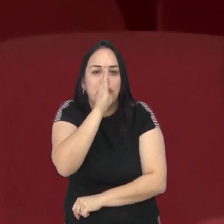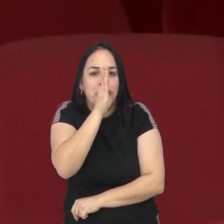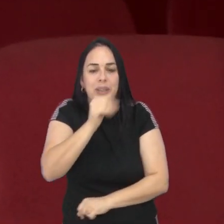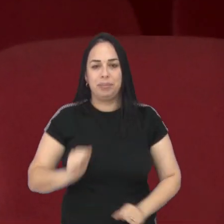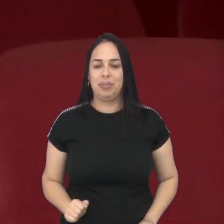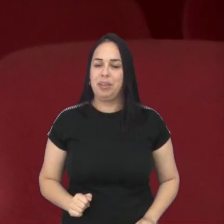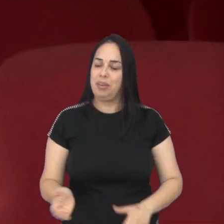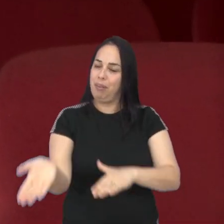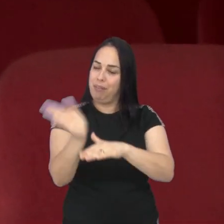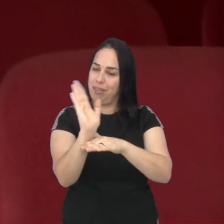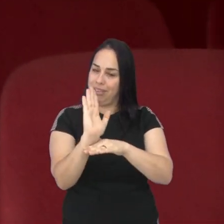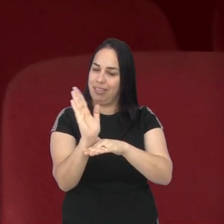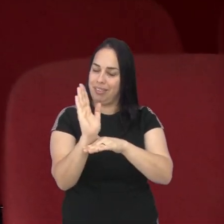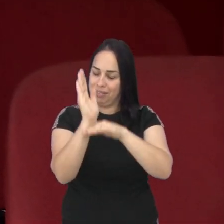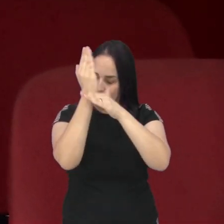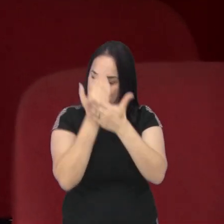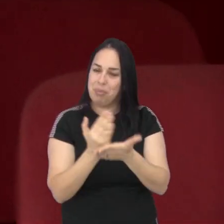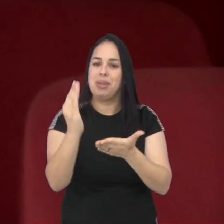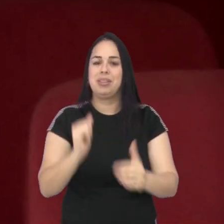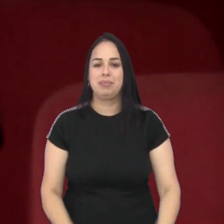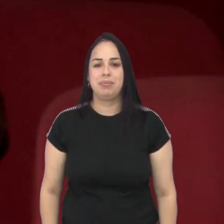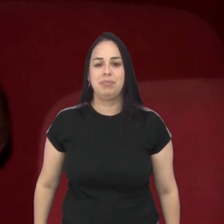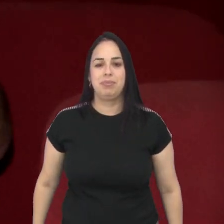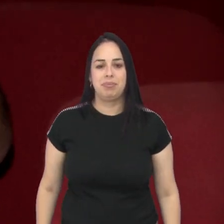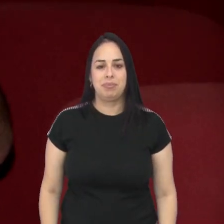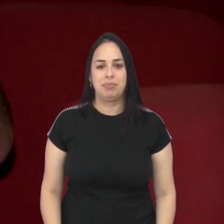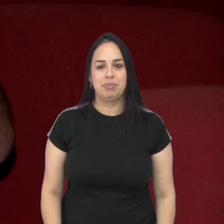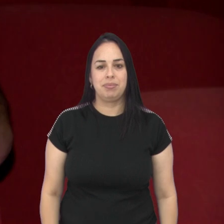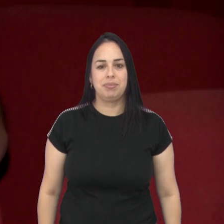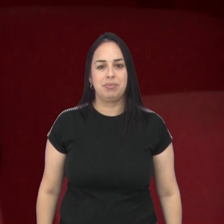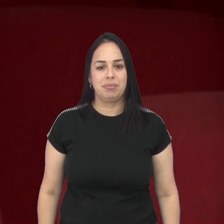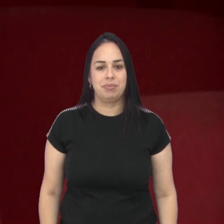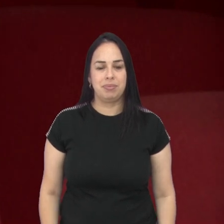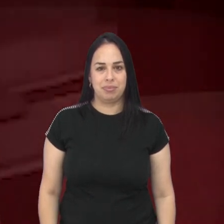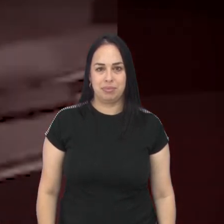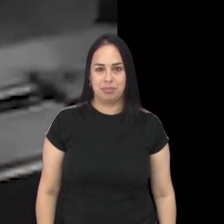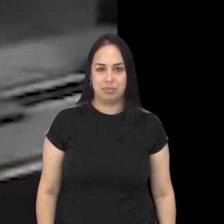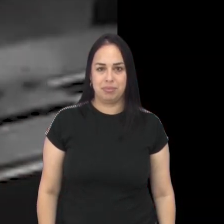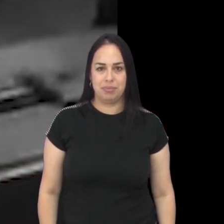fazer silêncio, porque o filme ele já vai começar.